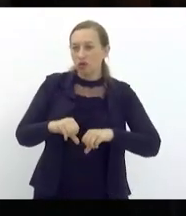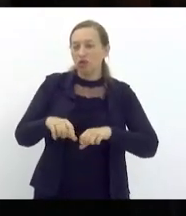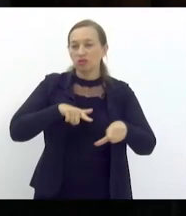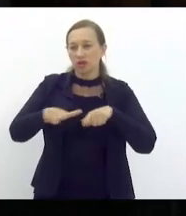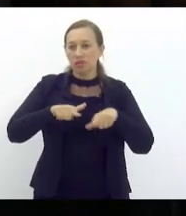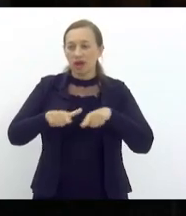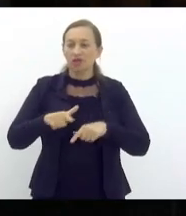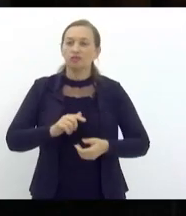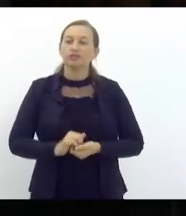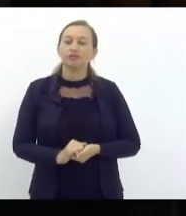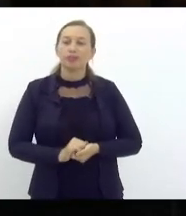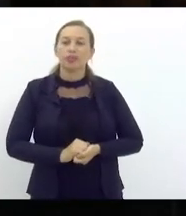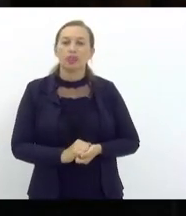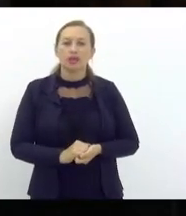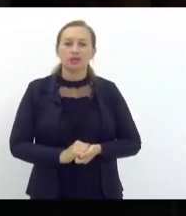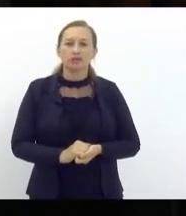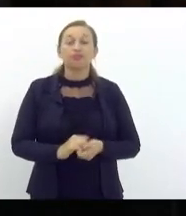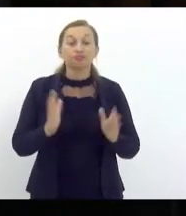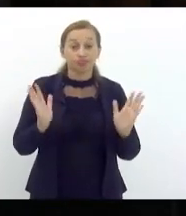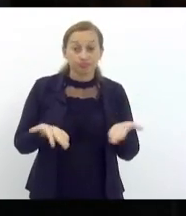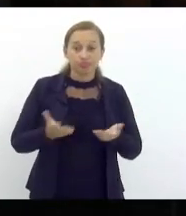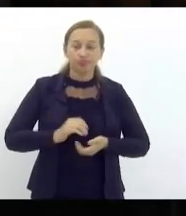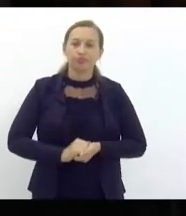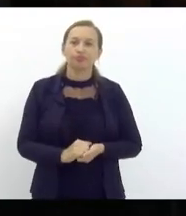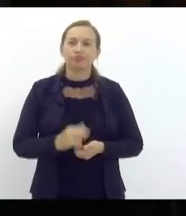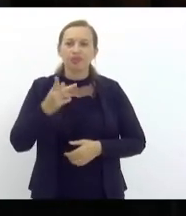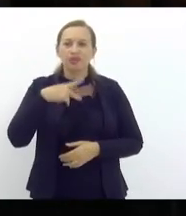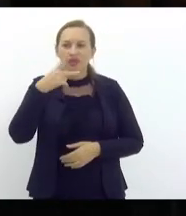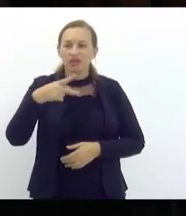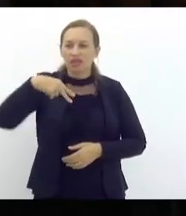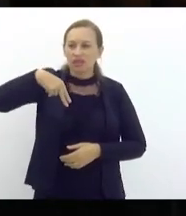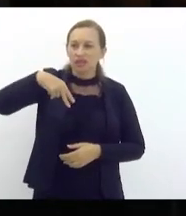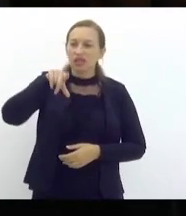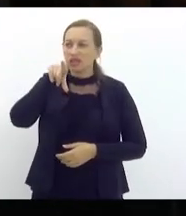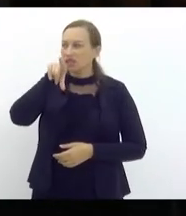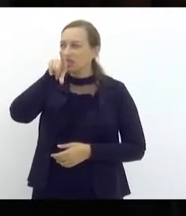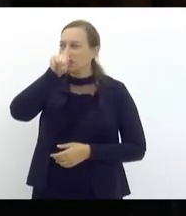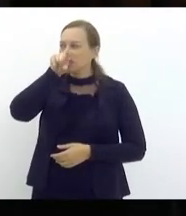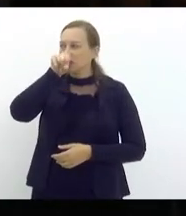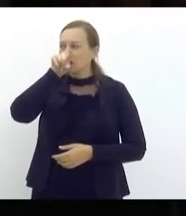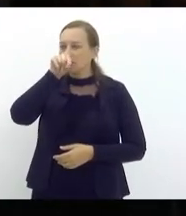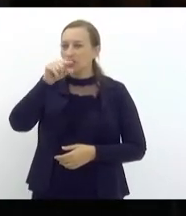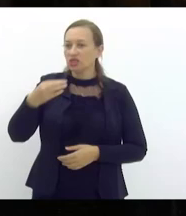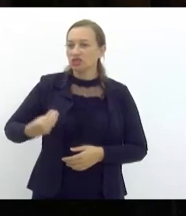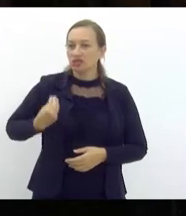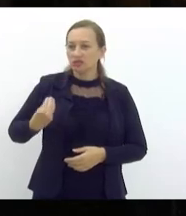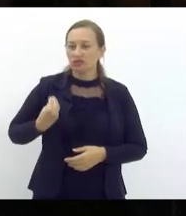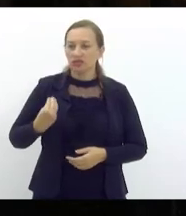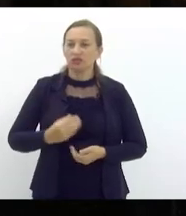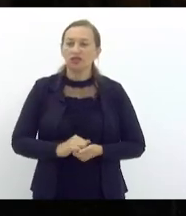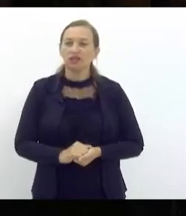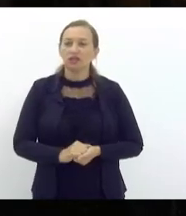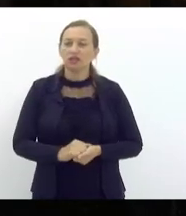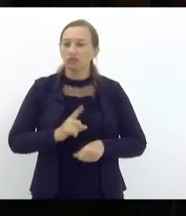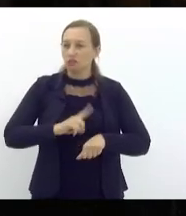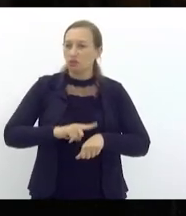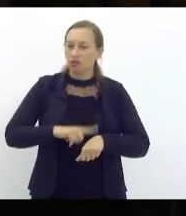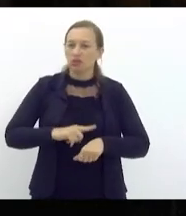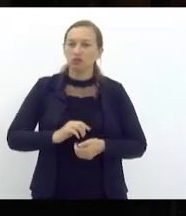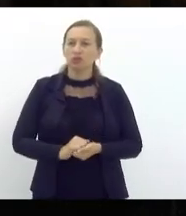famílias agora falando de Nilópolis a gente vive uma situação que